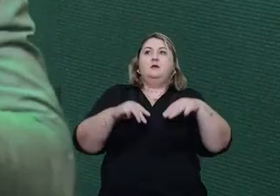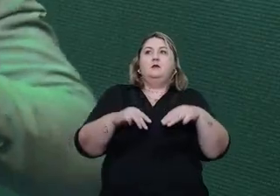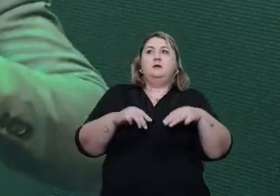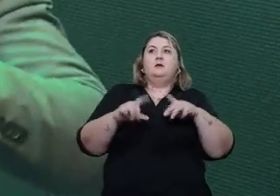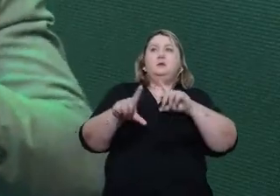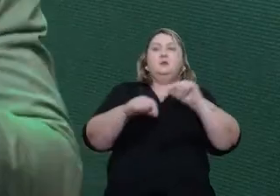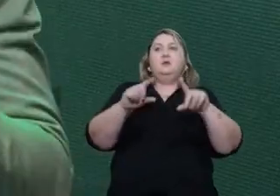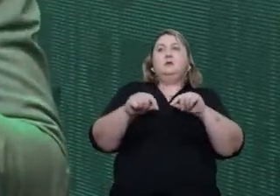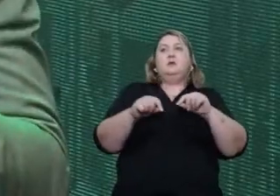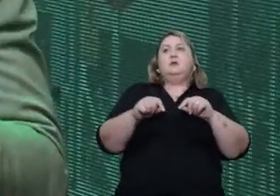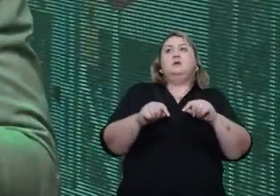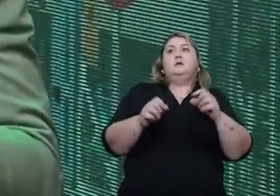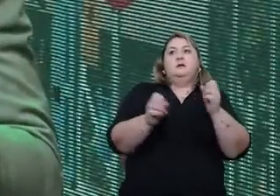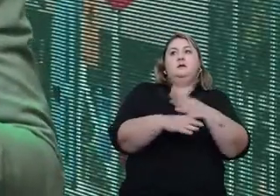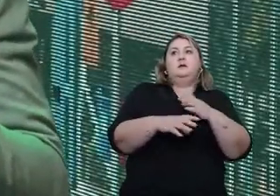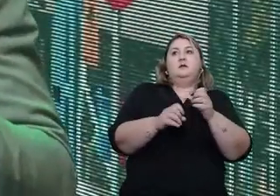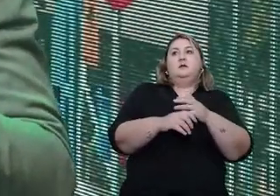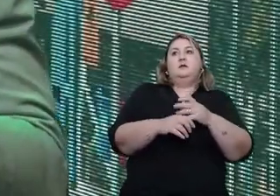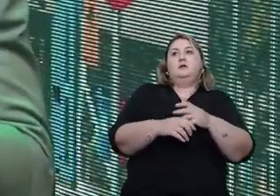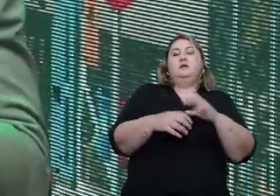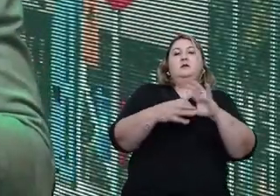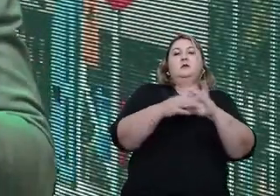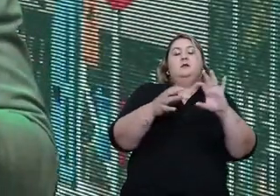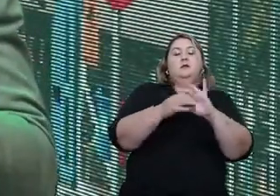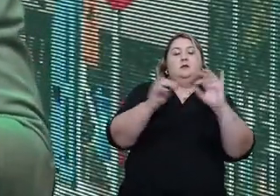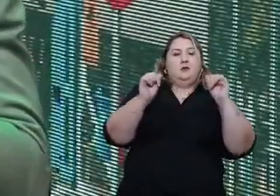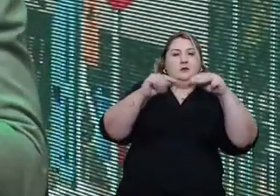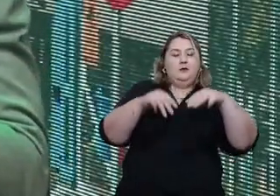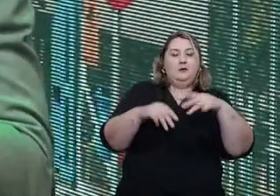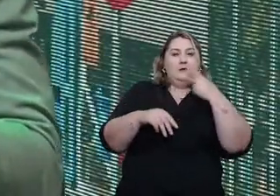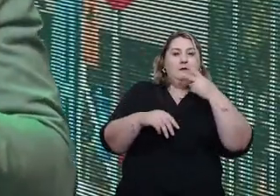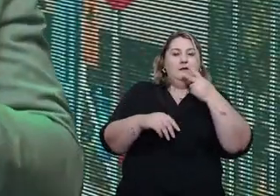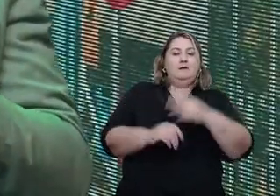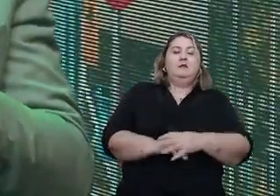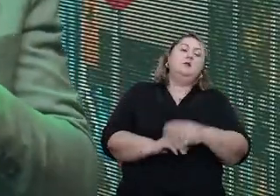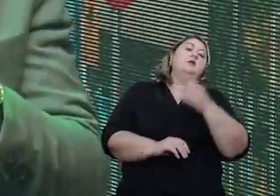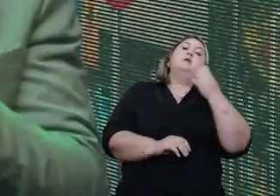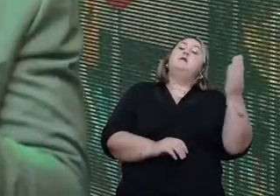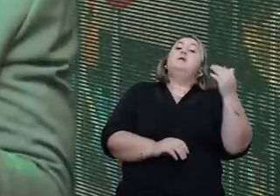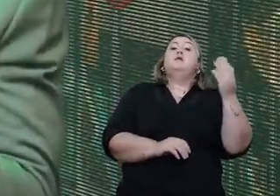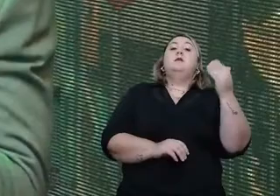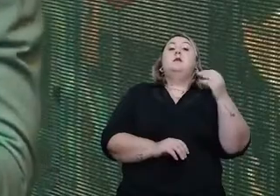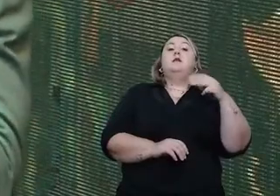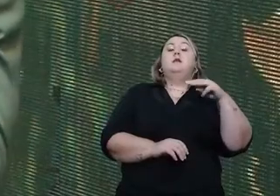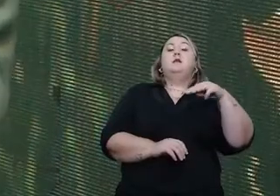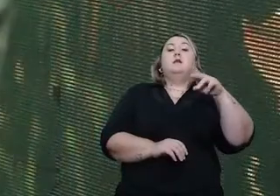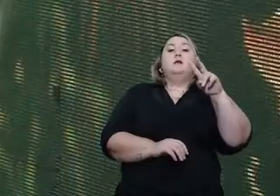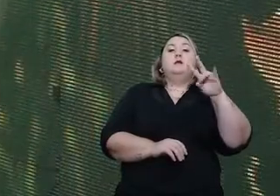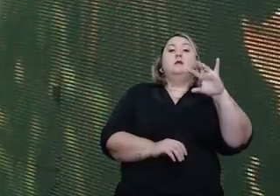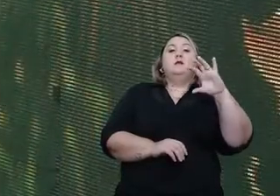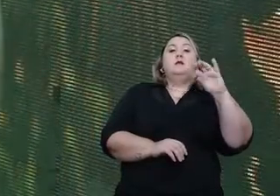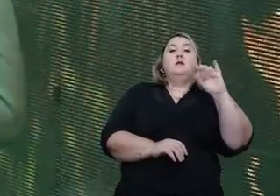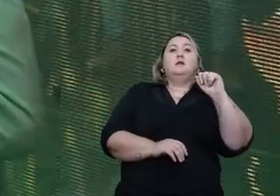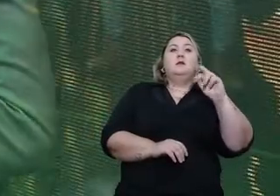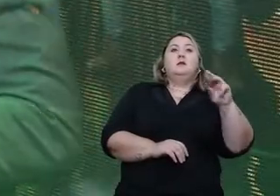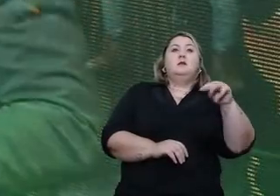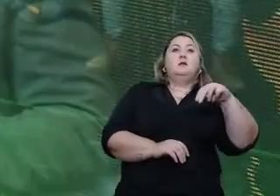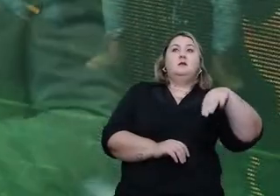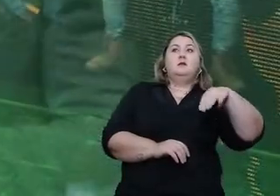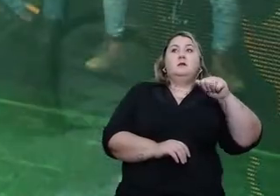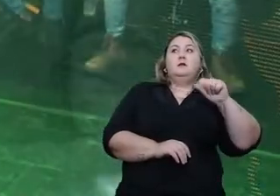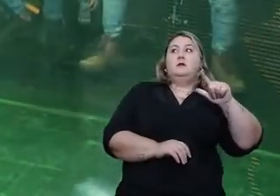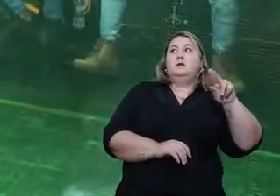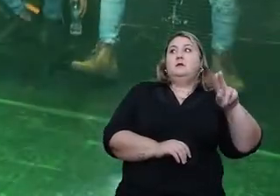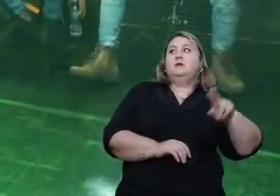sua seleção aí, saideira, e depois eu deixo uma mensagem final para todos vocês, bora, Vitor e Malu! Simbora, hein?